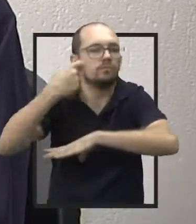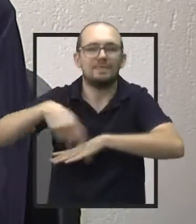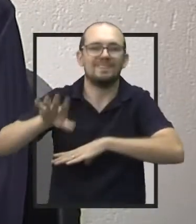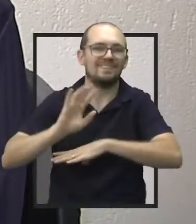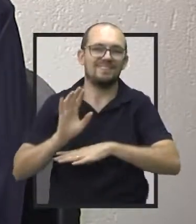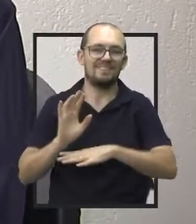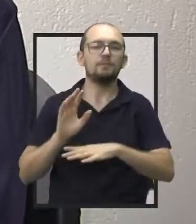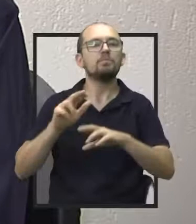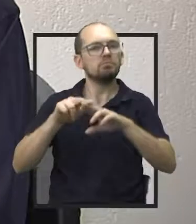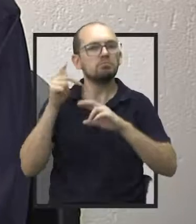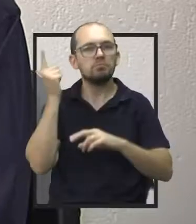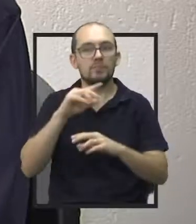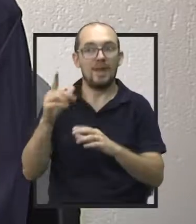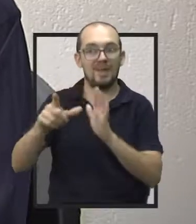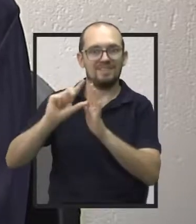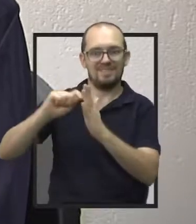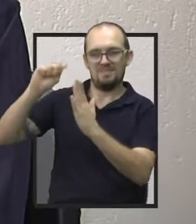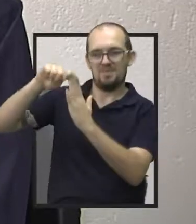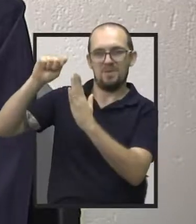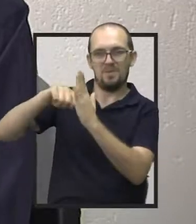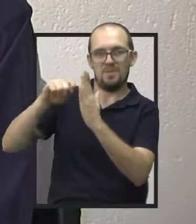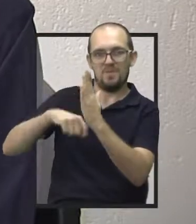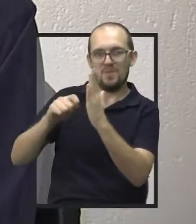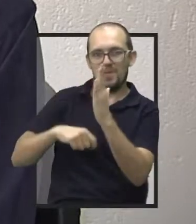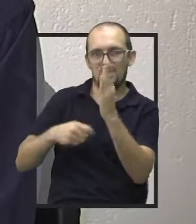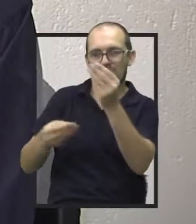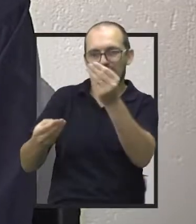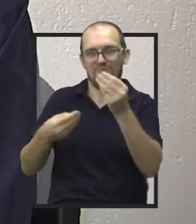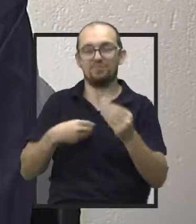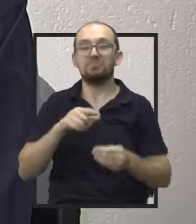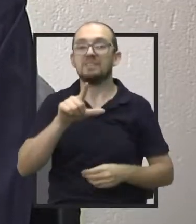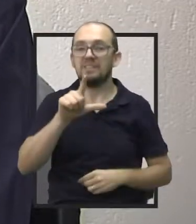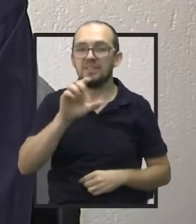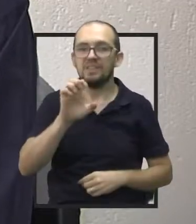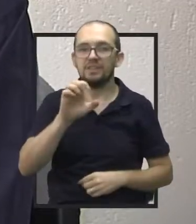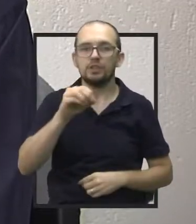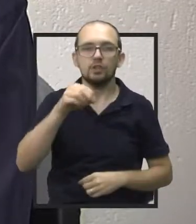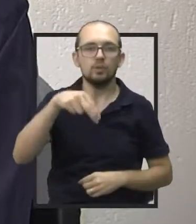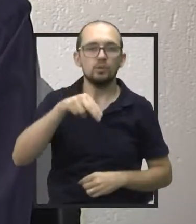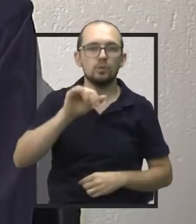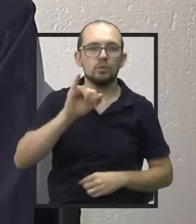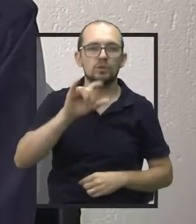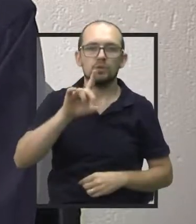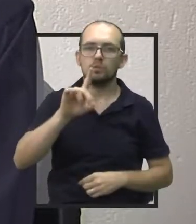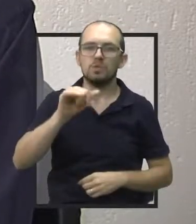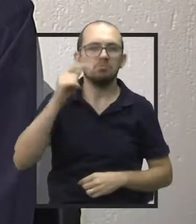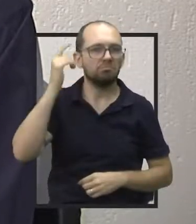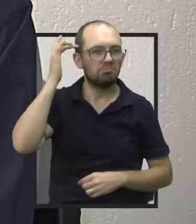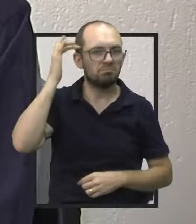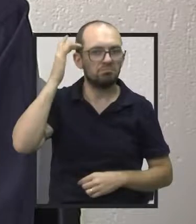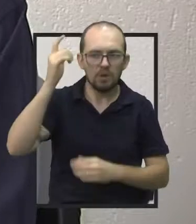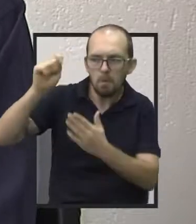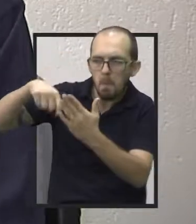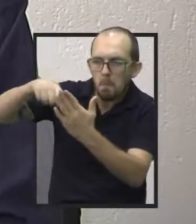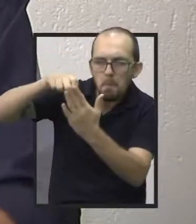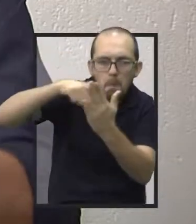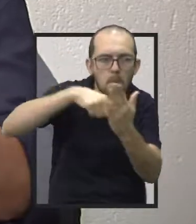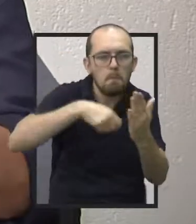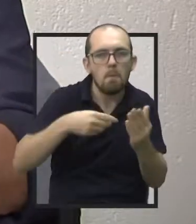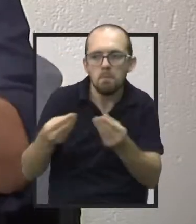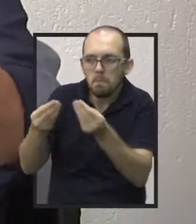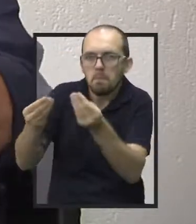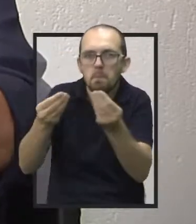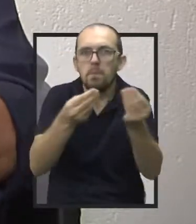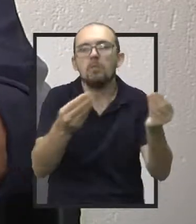através deste abaixo-assinado da donna donna leonilda que encabeçou e nos trouxe o abaixo-assinado e nós conseguimos então dá um